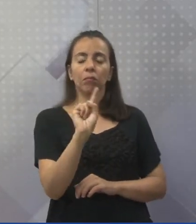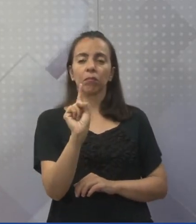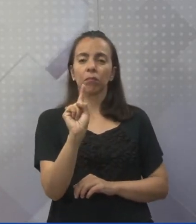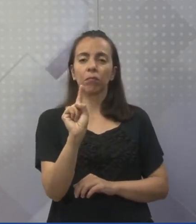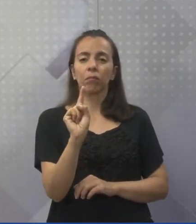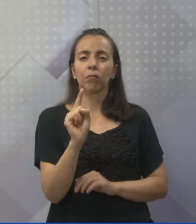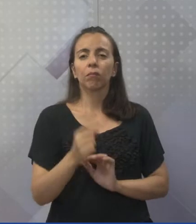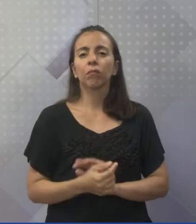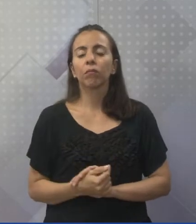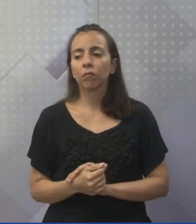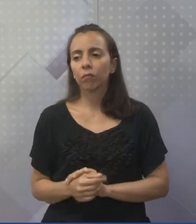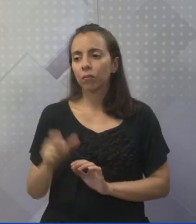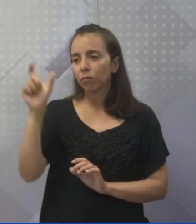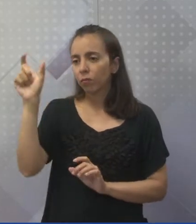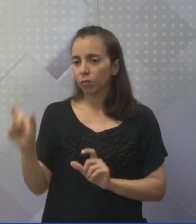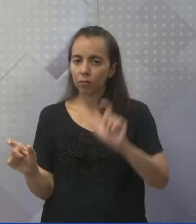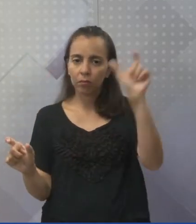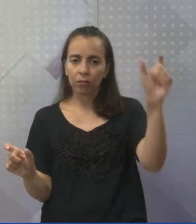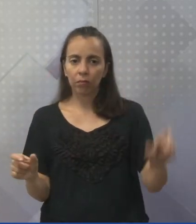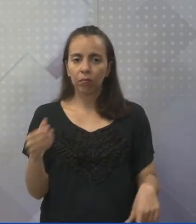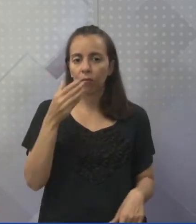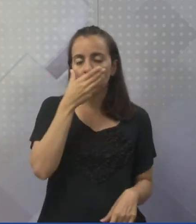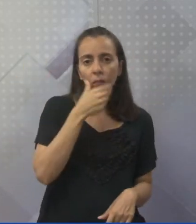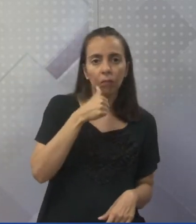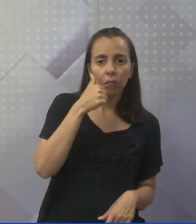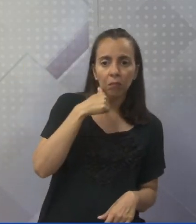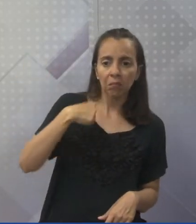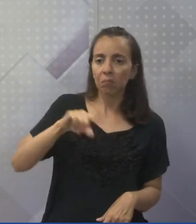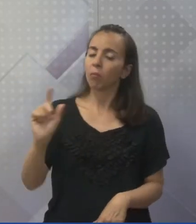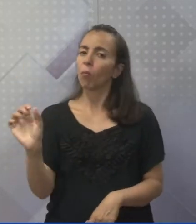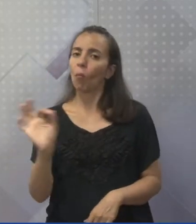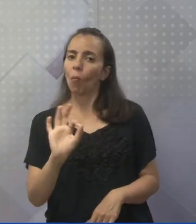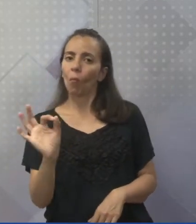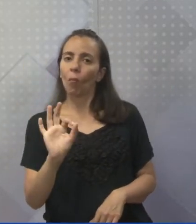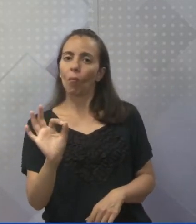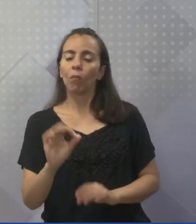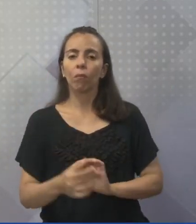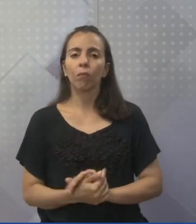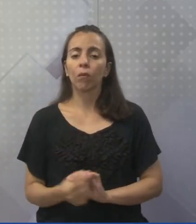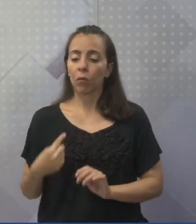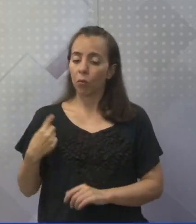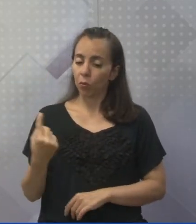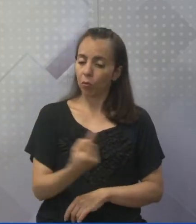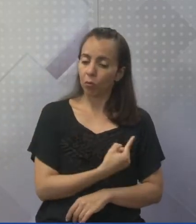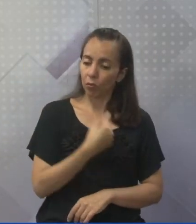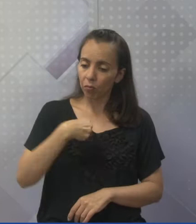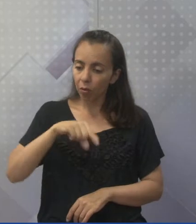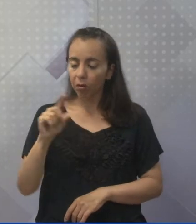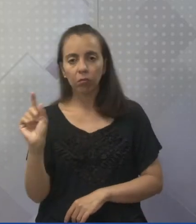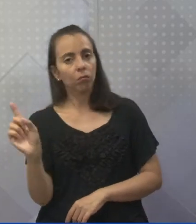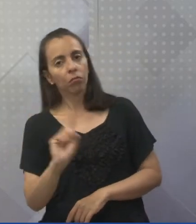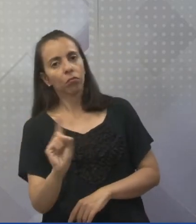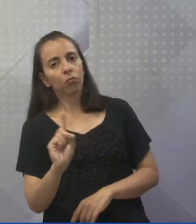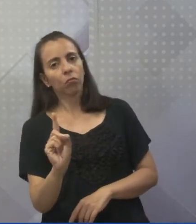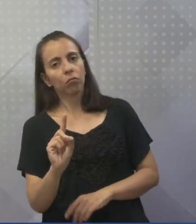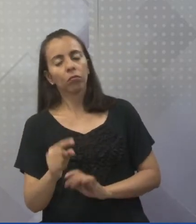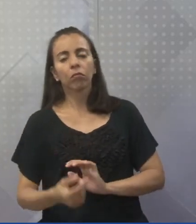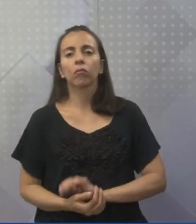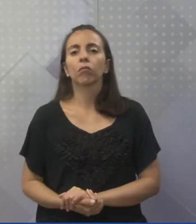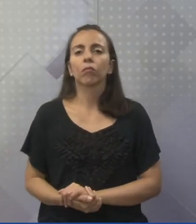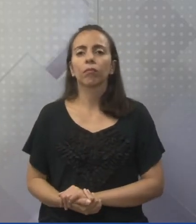go, ele ou ela não iria. We wouldn't go, nós não iríamos. You wouldn't